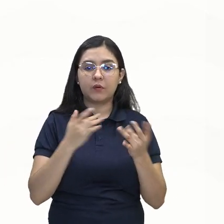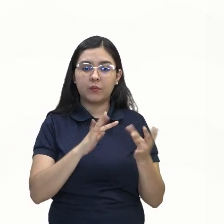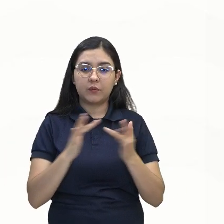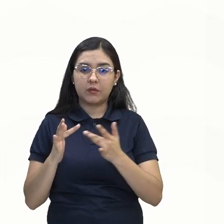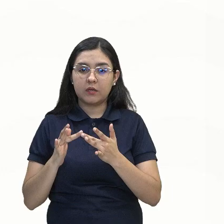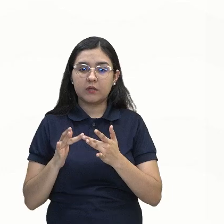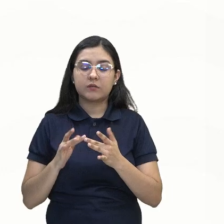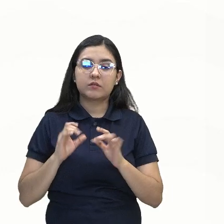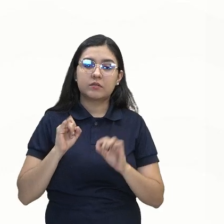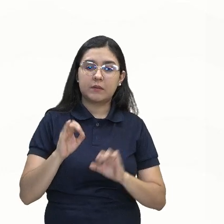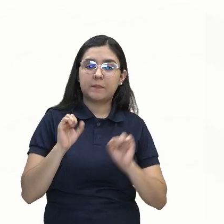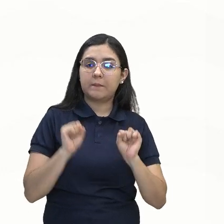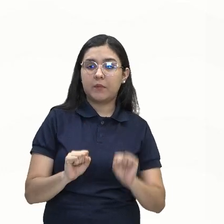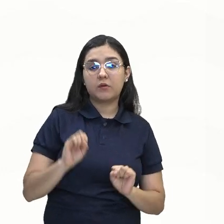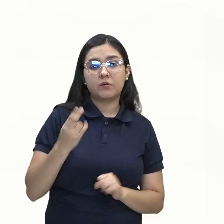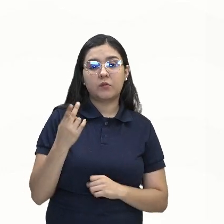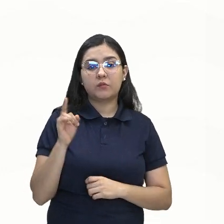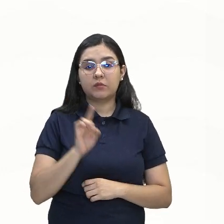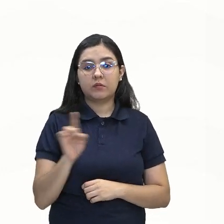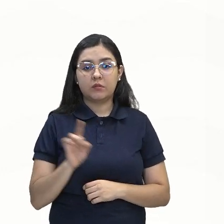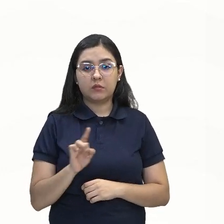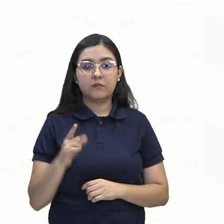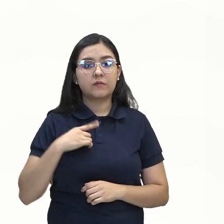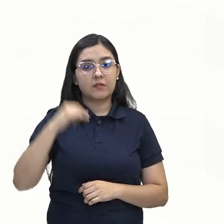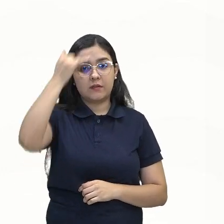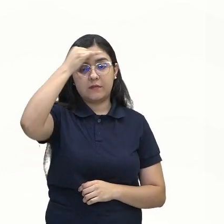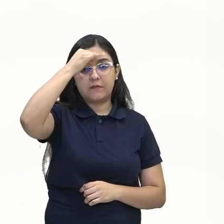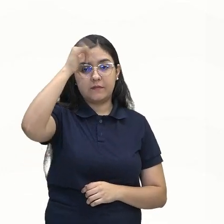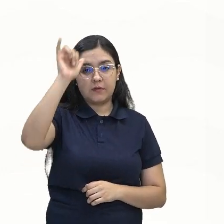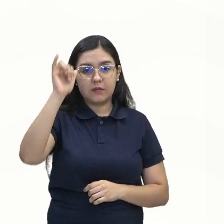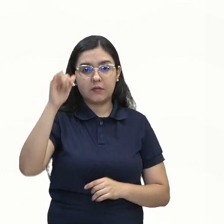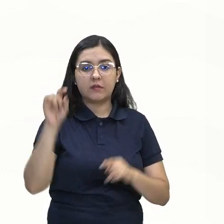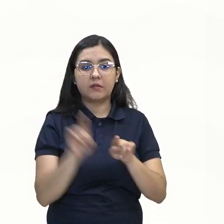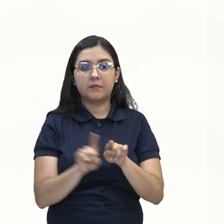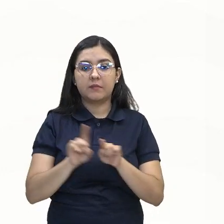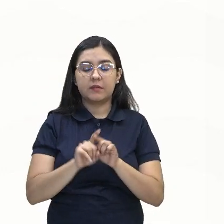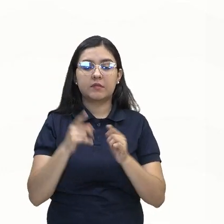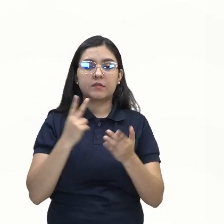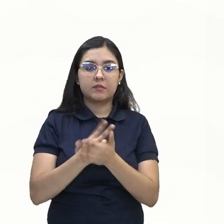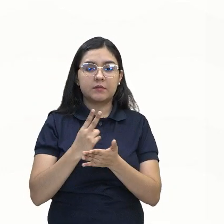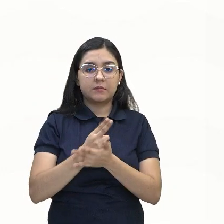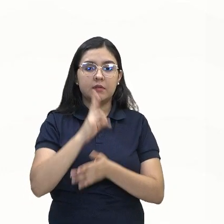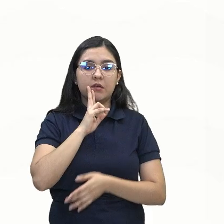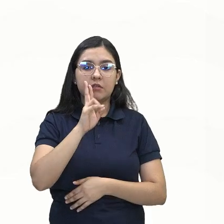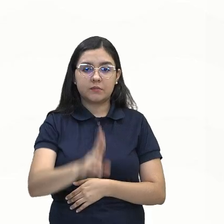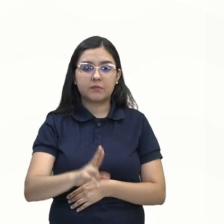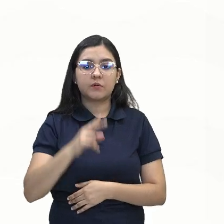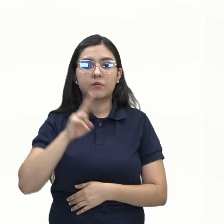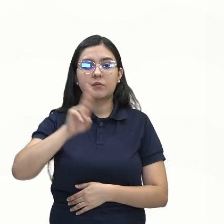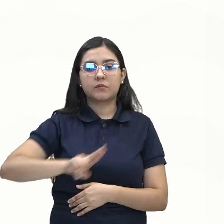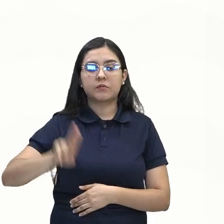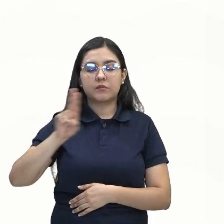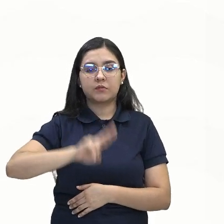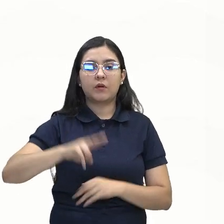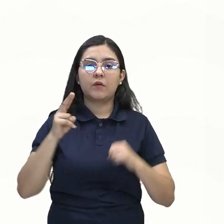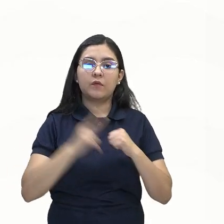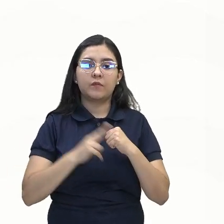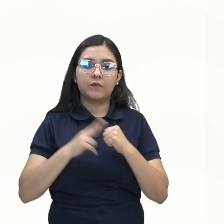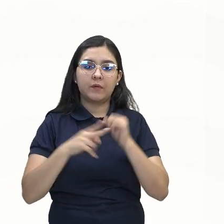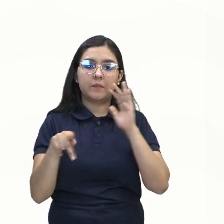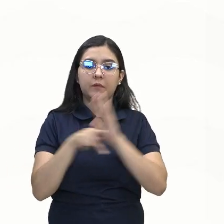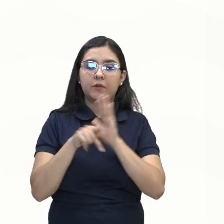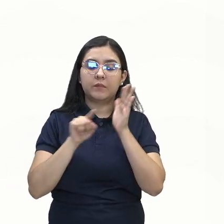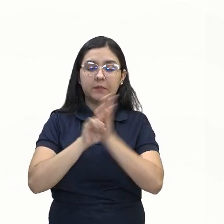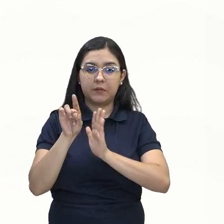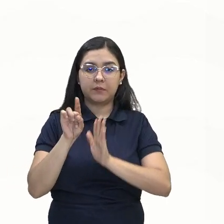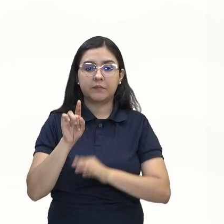se pode ou não utilizar, você evita. E sempre vai responder, então, utilizando o mesmo verbo da pergunta, tá